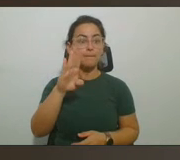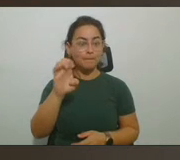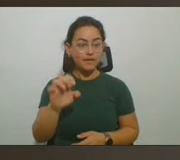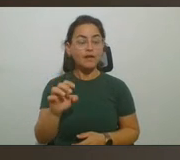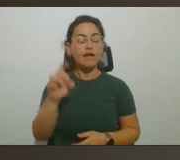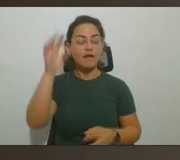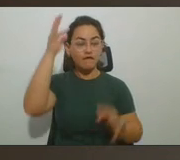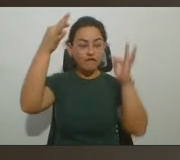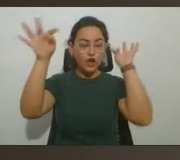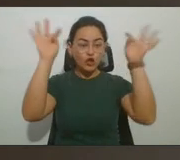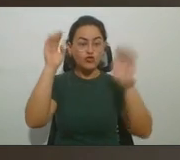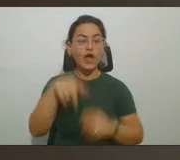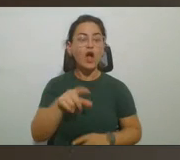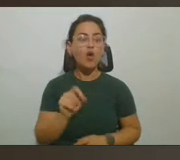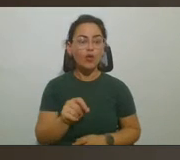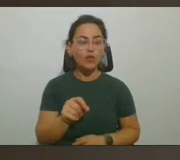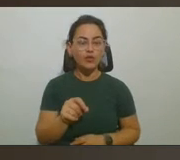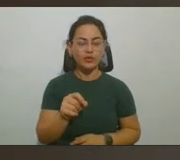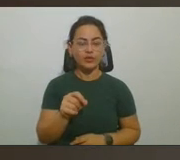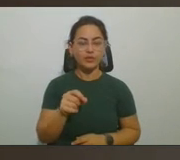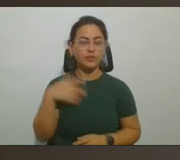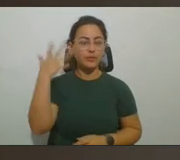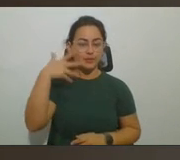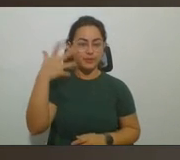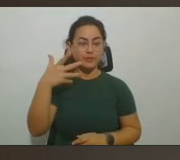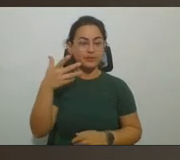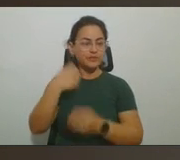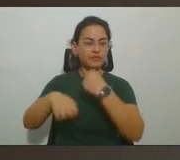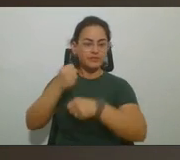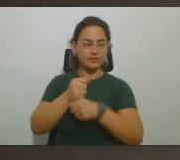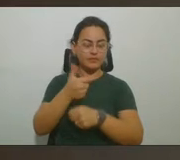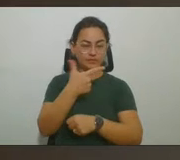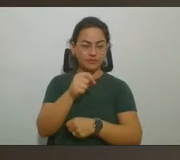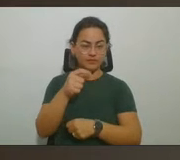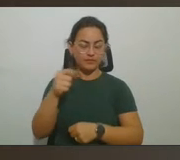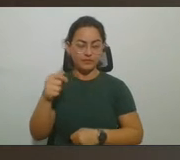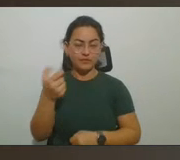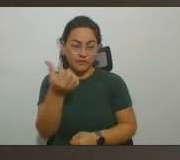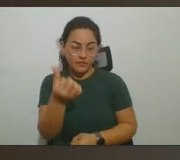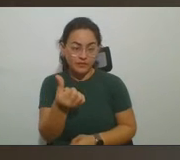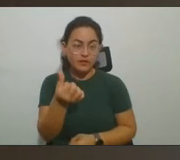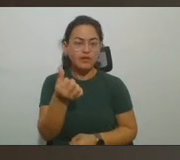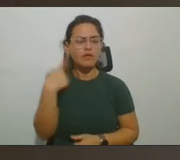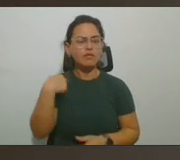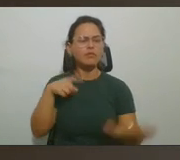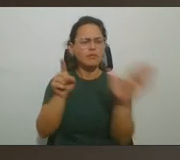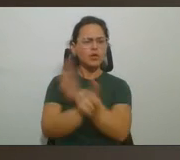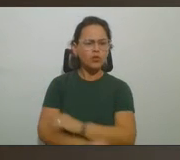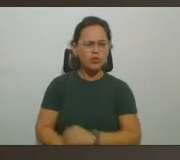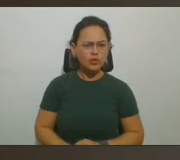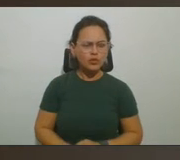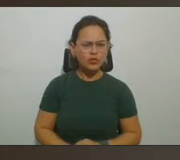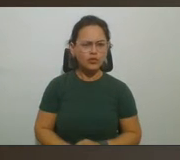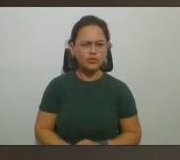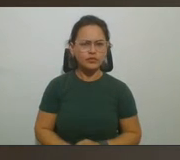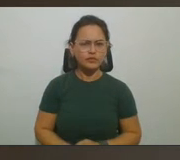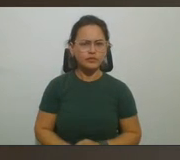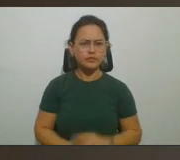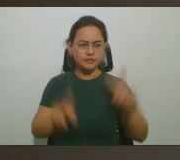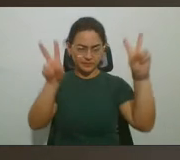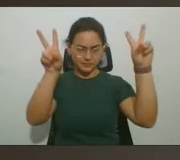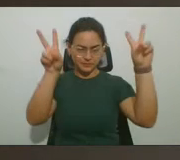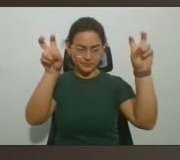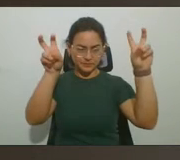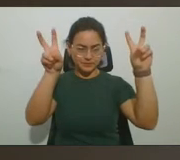resultado de uma palestra de abertura que proferiu em 2006, quando questionou, abre aspas aqui o